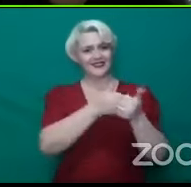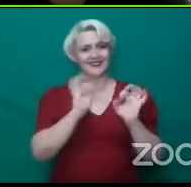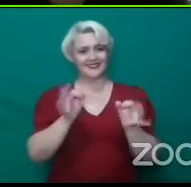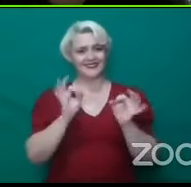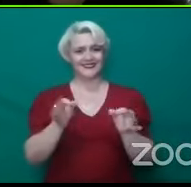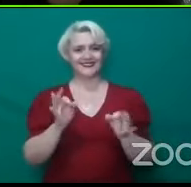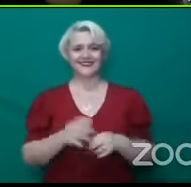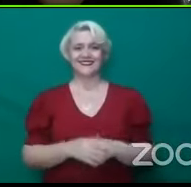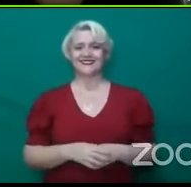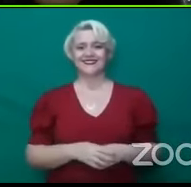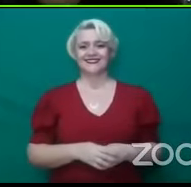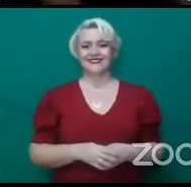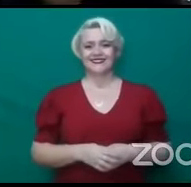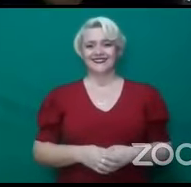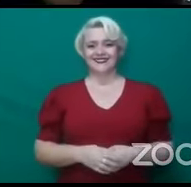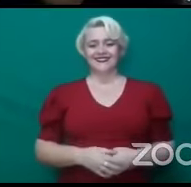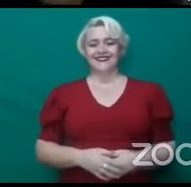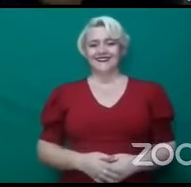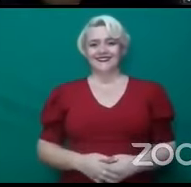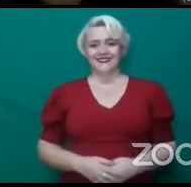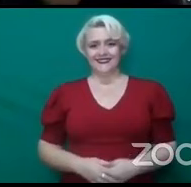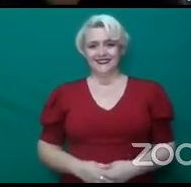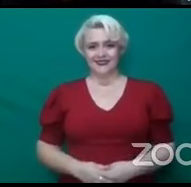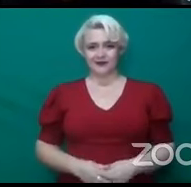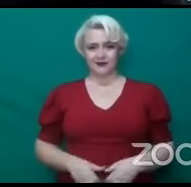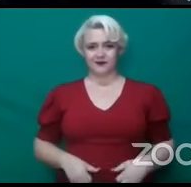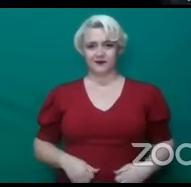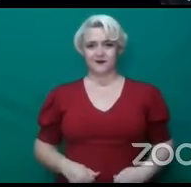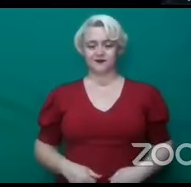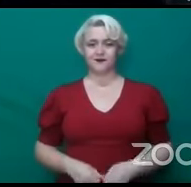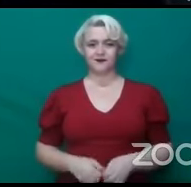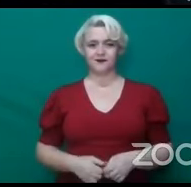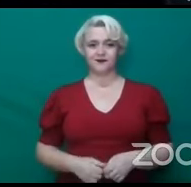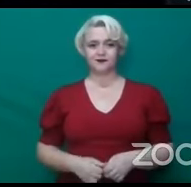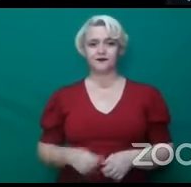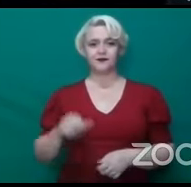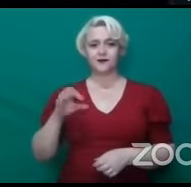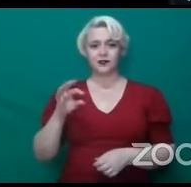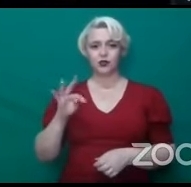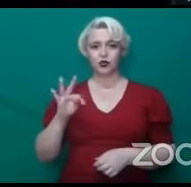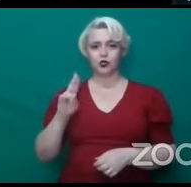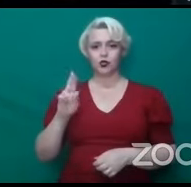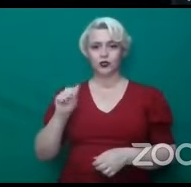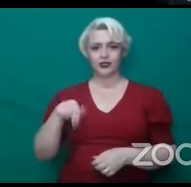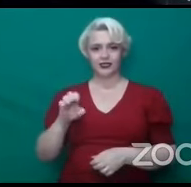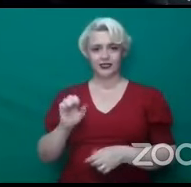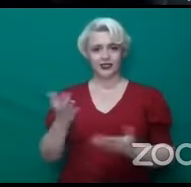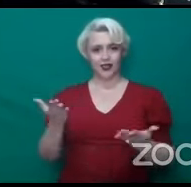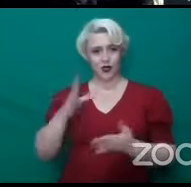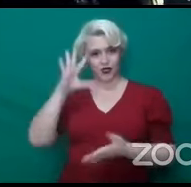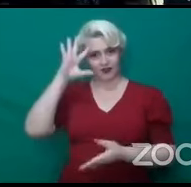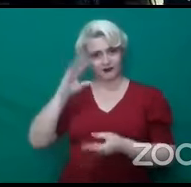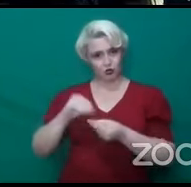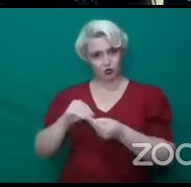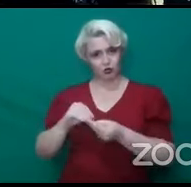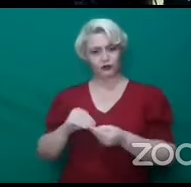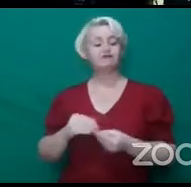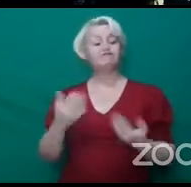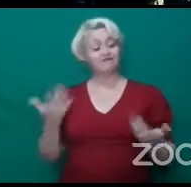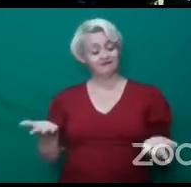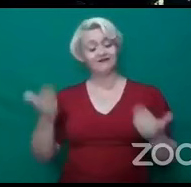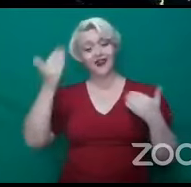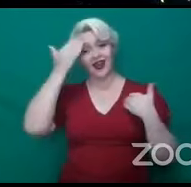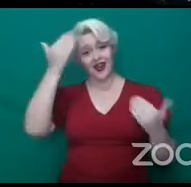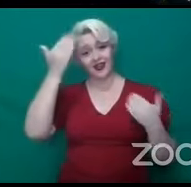deixar. Parabéns, muito obrigado. Tuane, agora, por favor. Eu agradeço também a